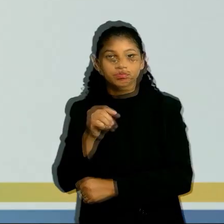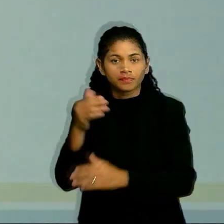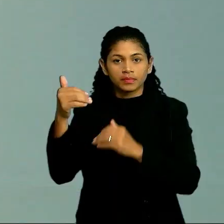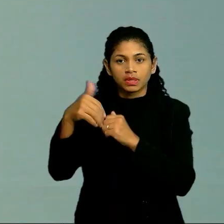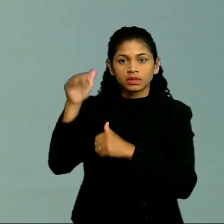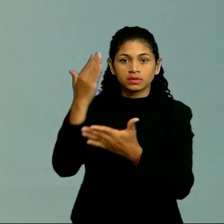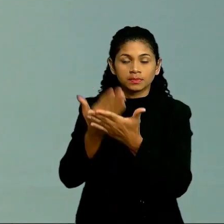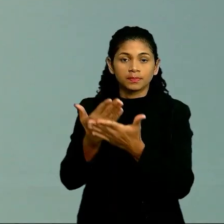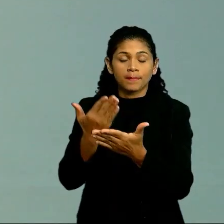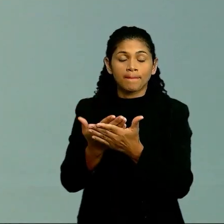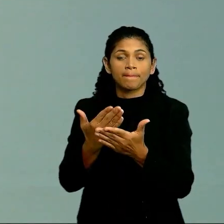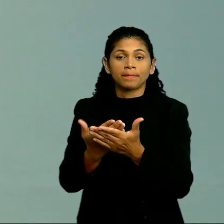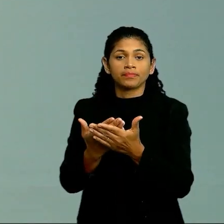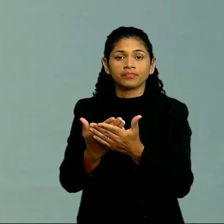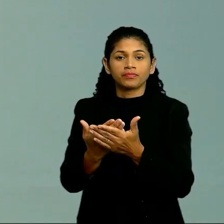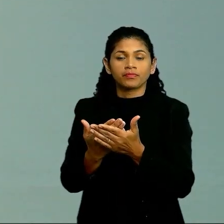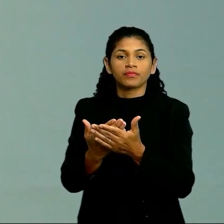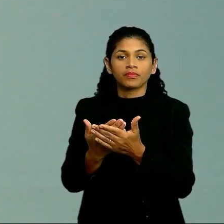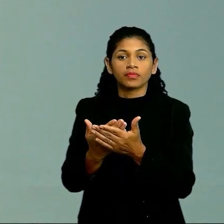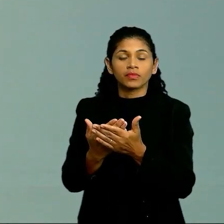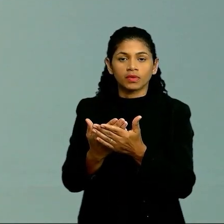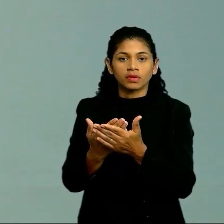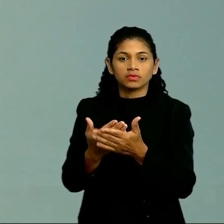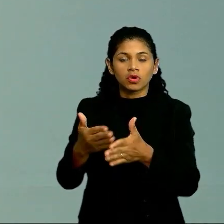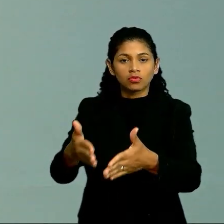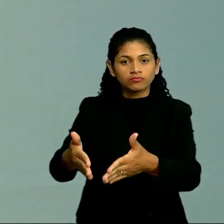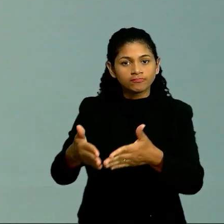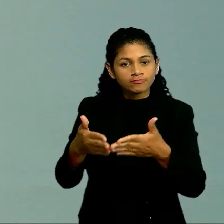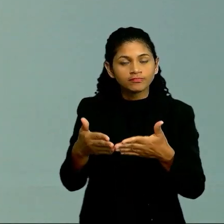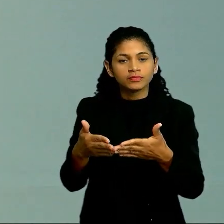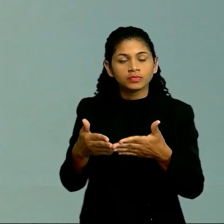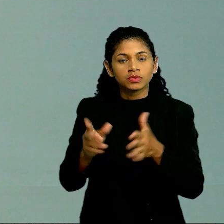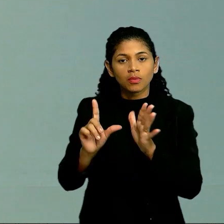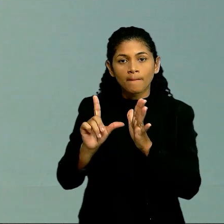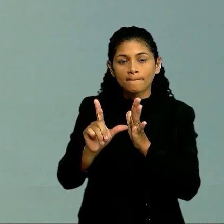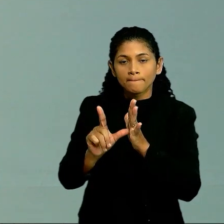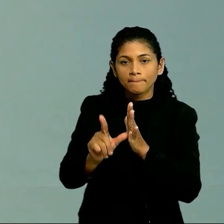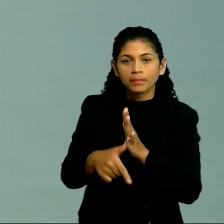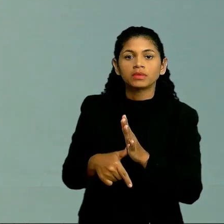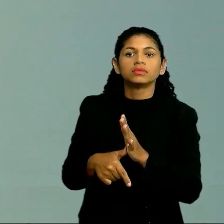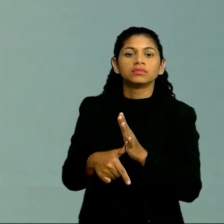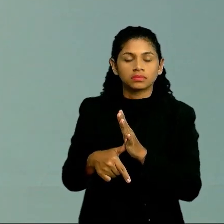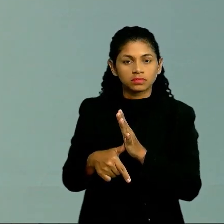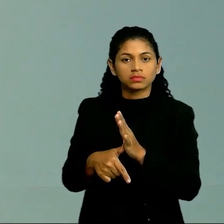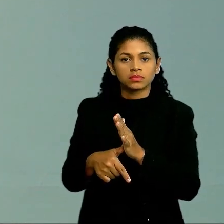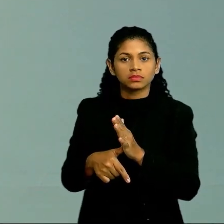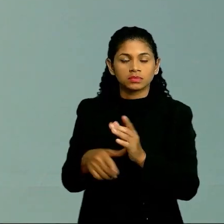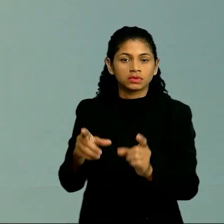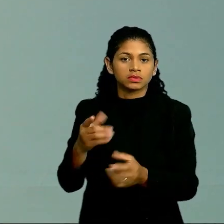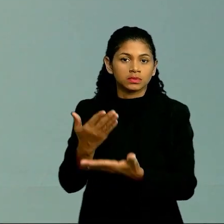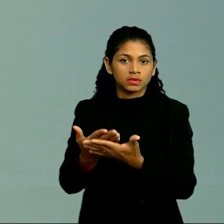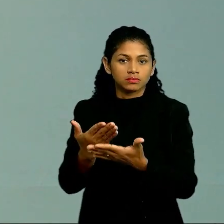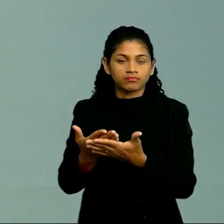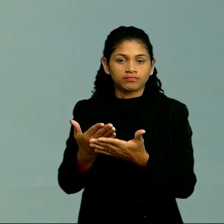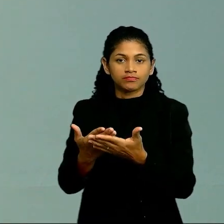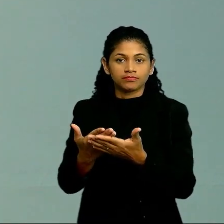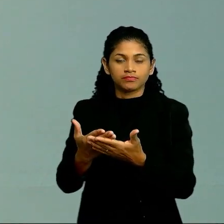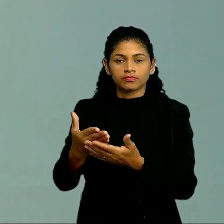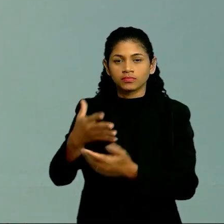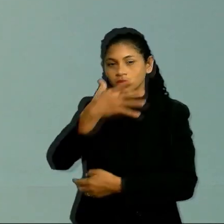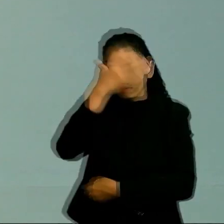aula. Já deixo o convite para o nosso próximo encontro e não deixem de visitar a